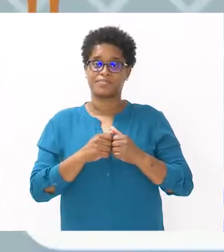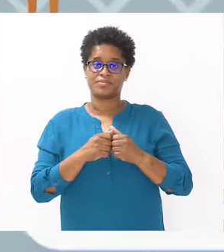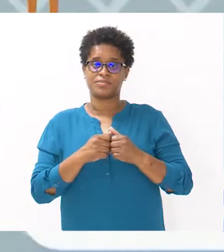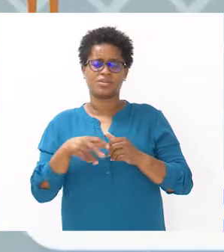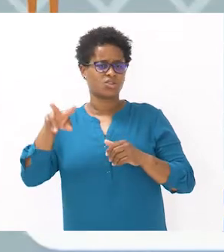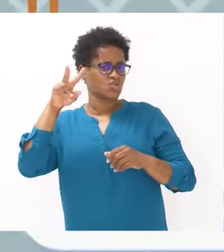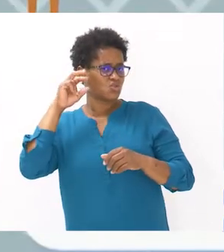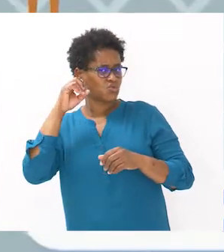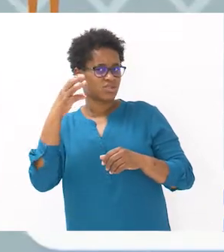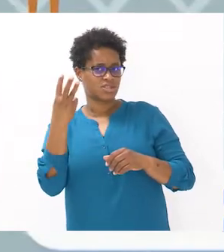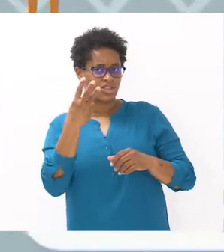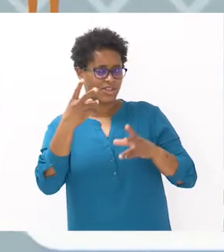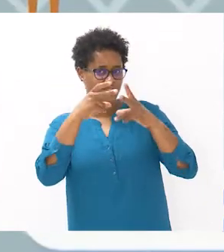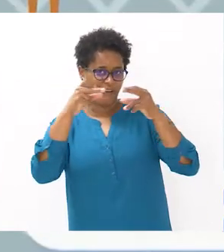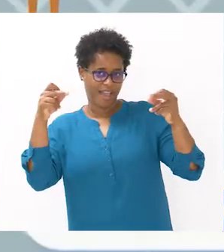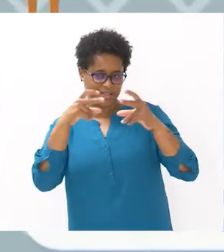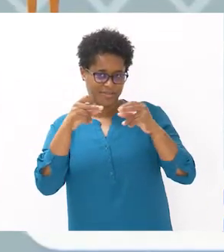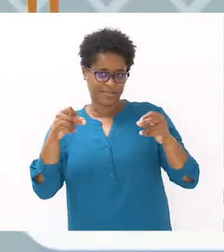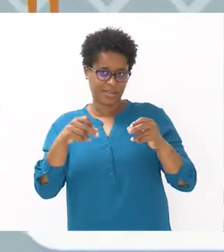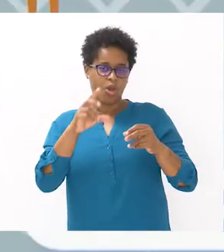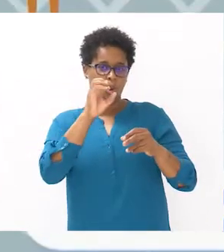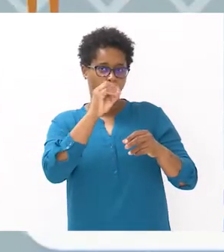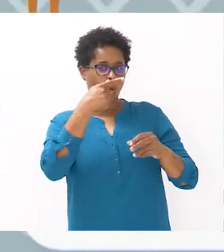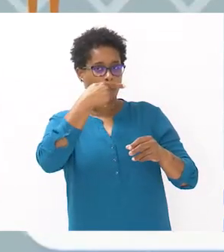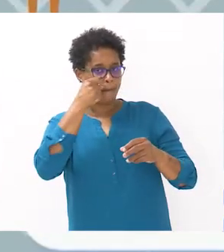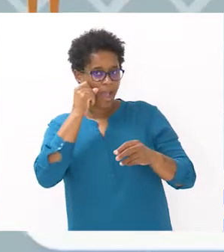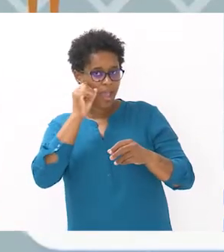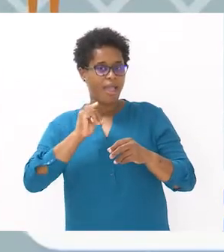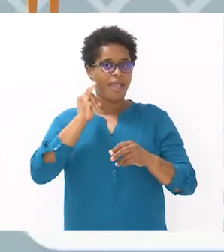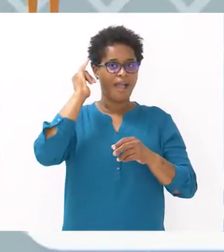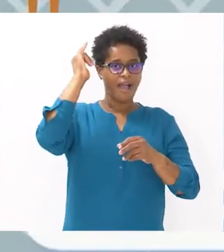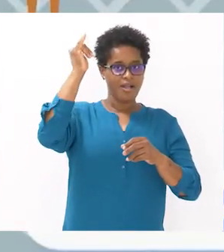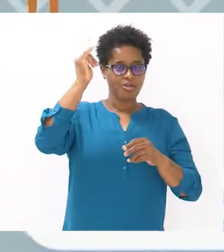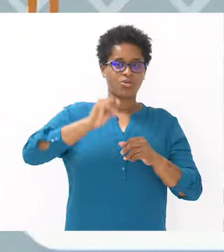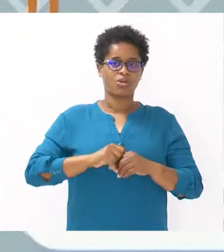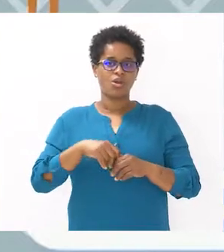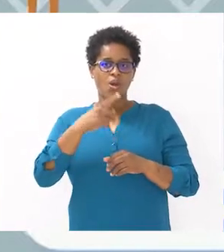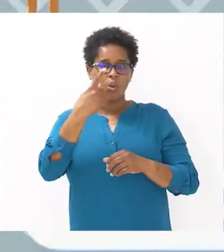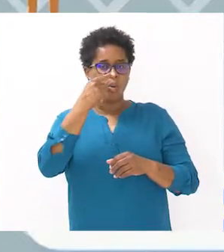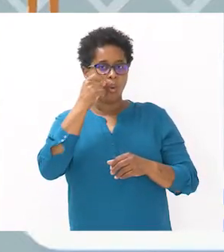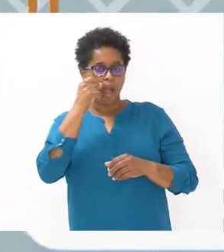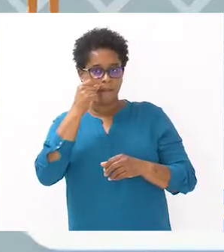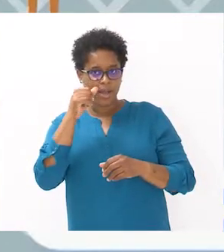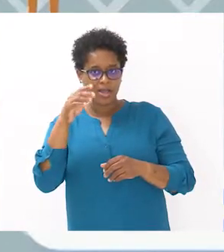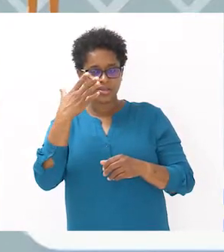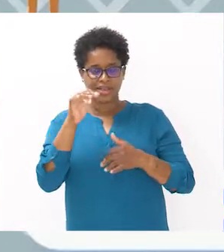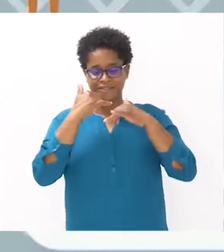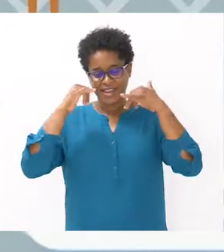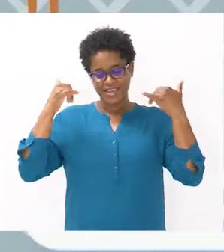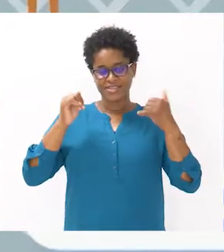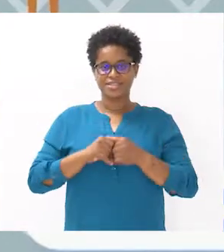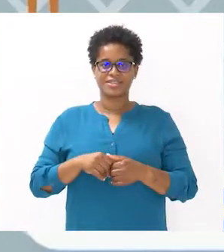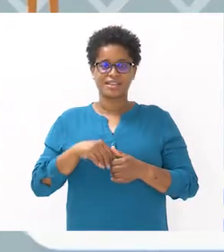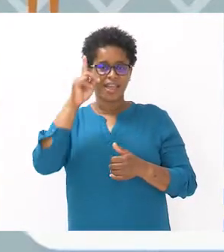Escuta estas três frases. O pai é alto. O rapaz é feliz.